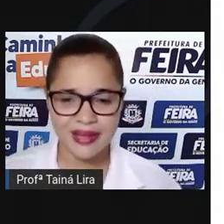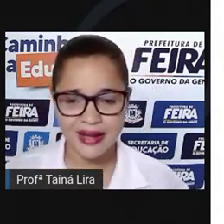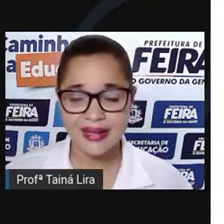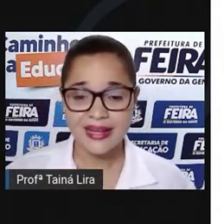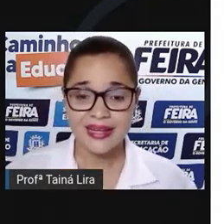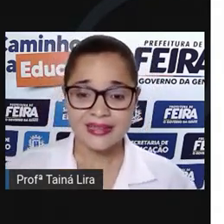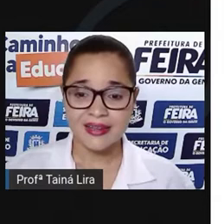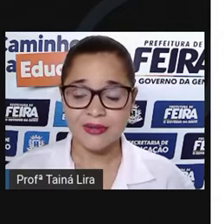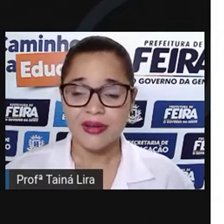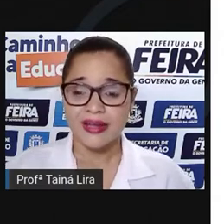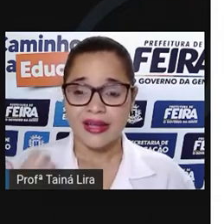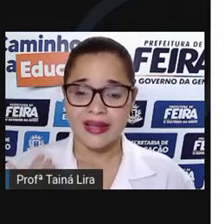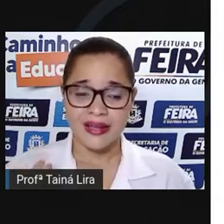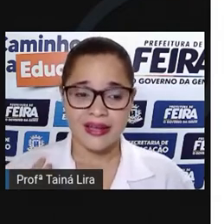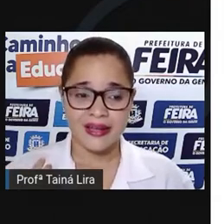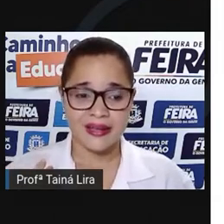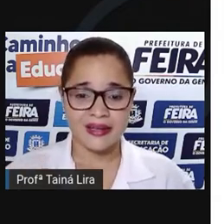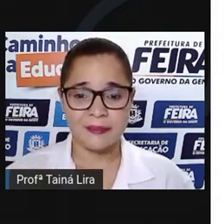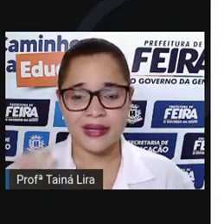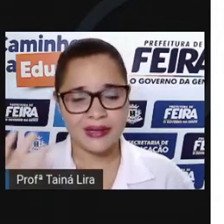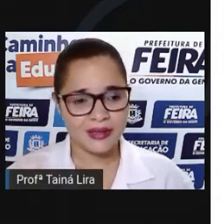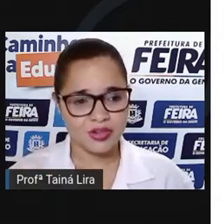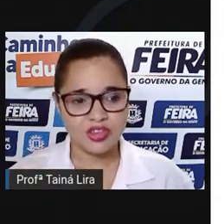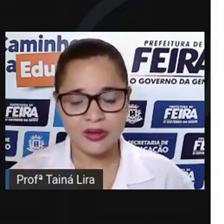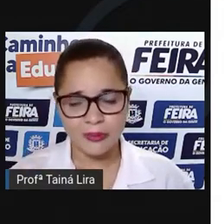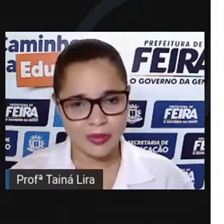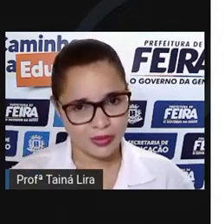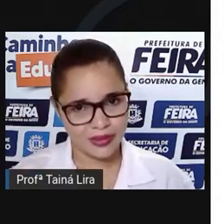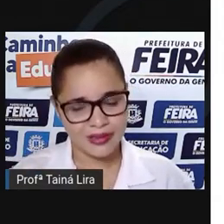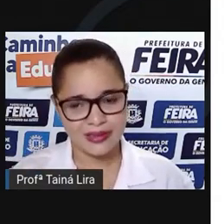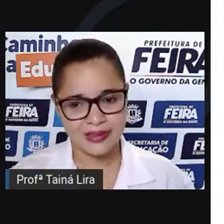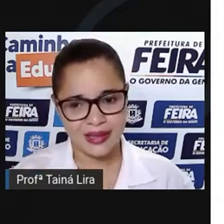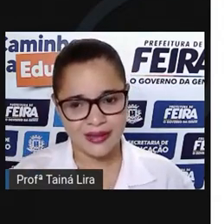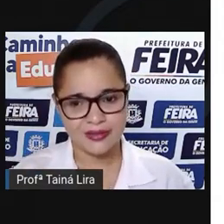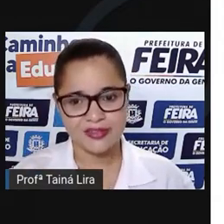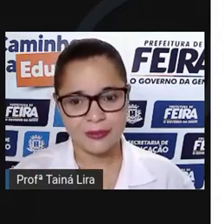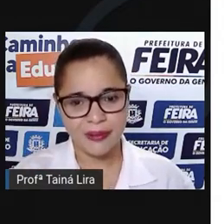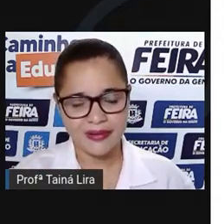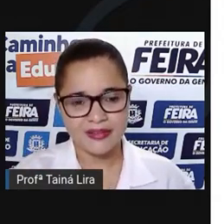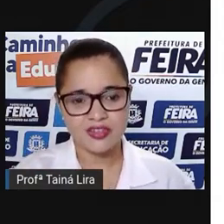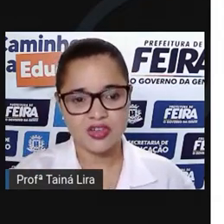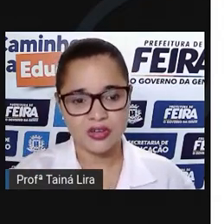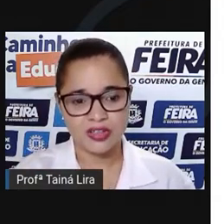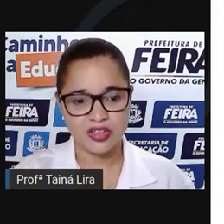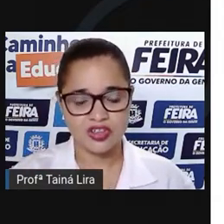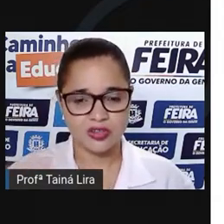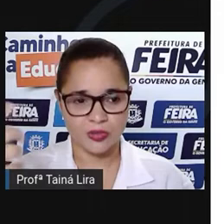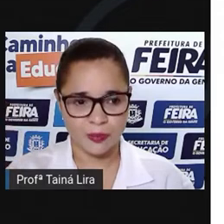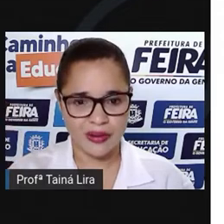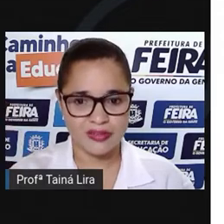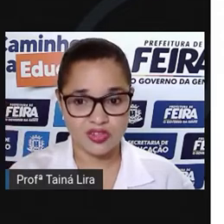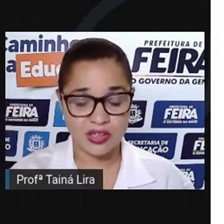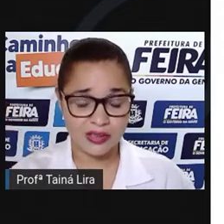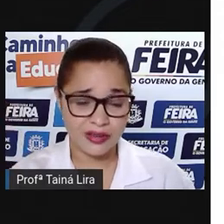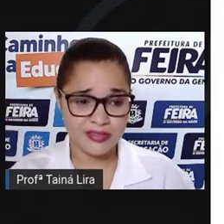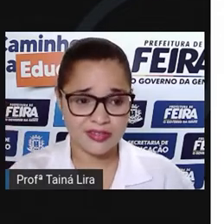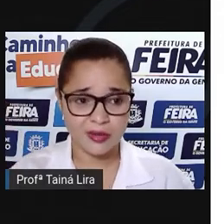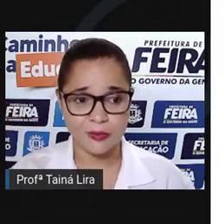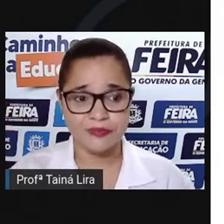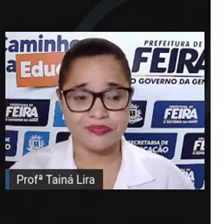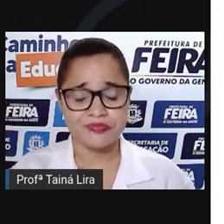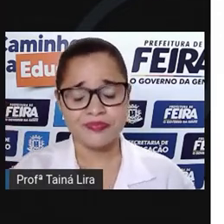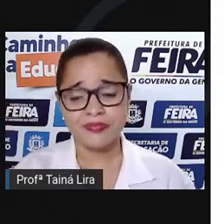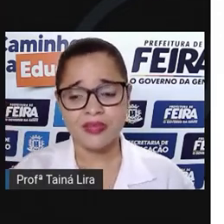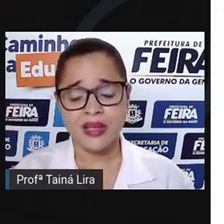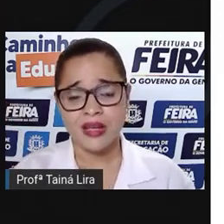estudar tá tão Malala hoje não mora lá no seu país de origem o país onde ela